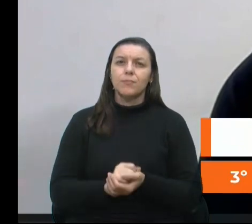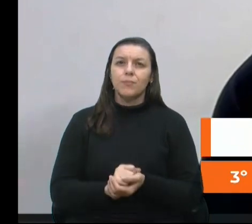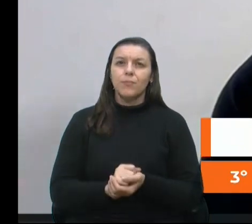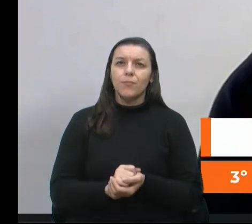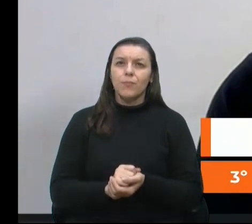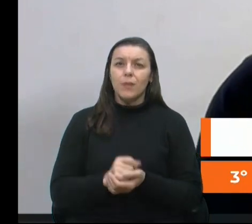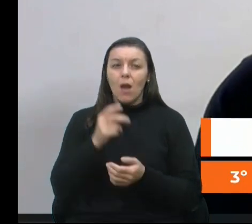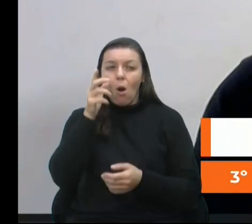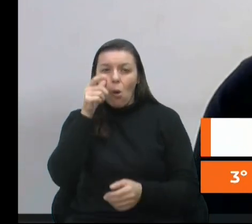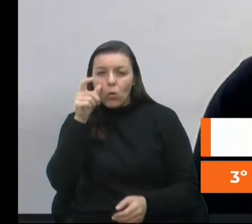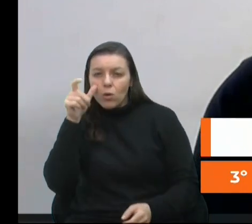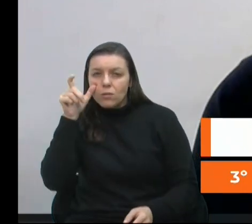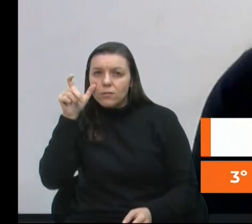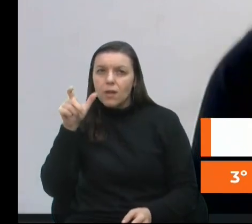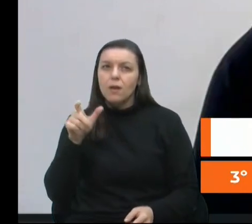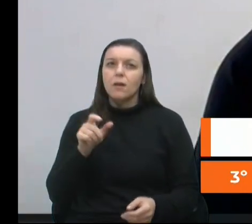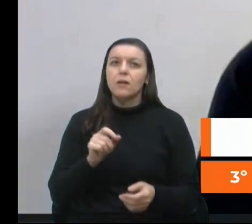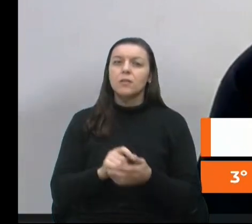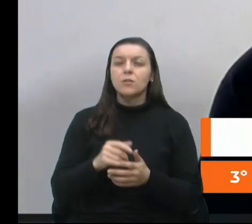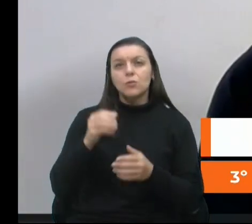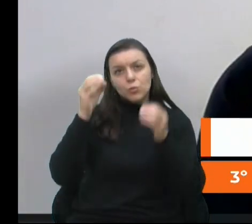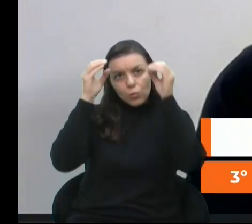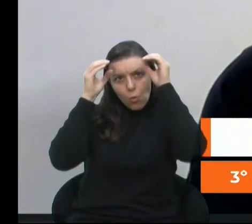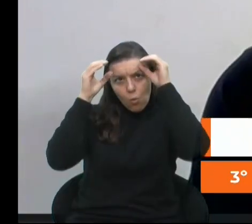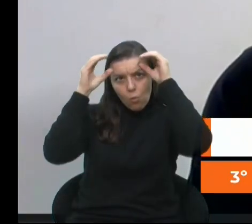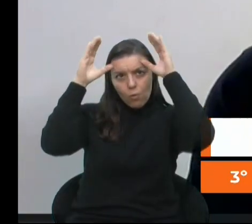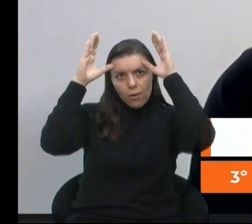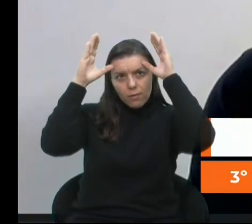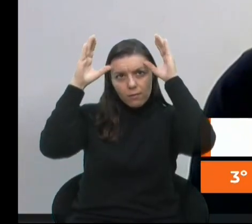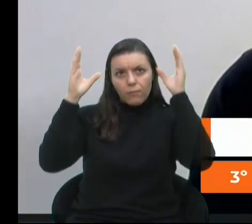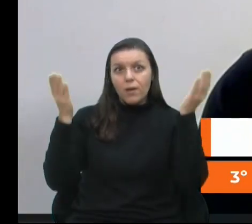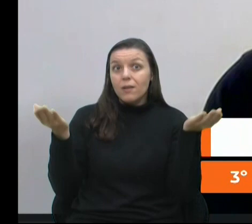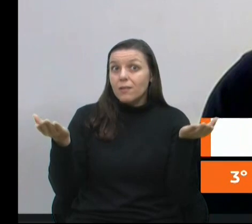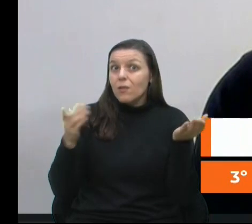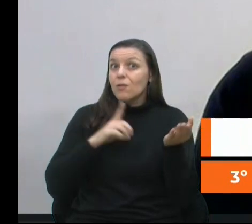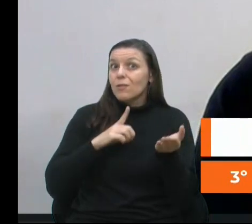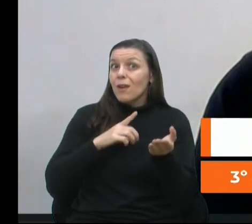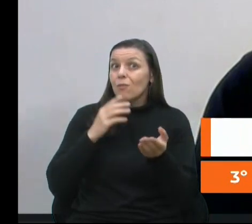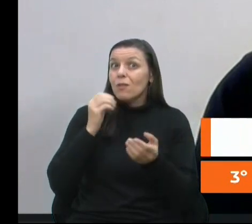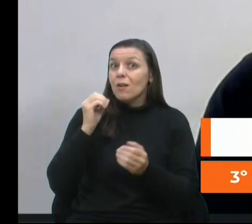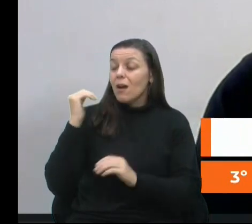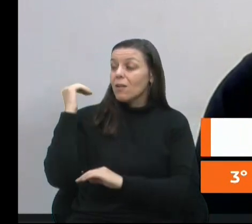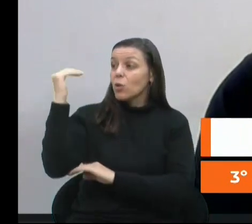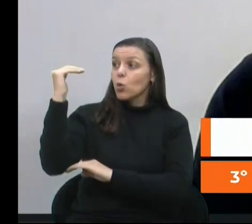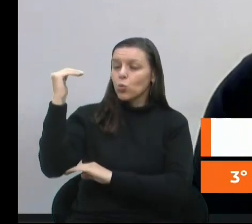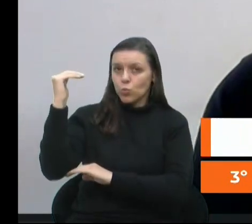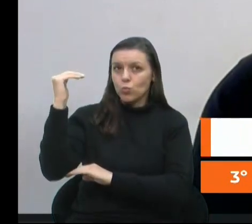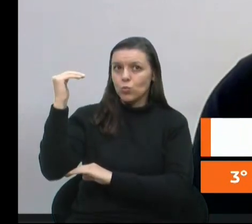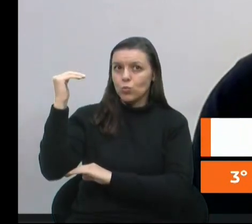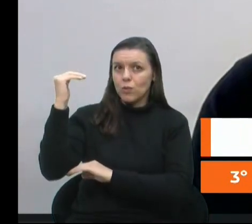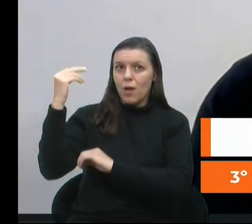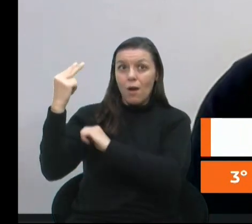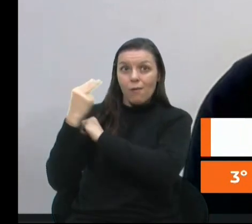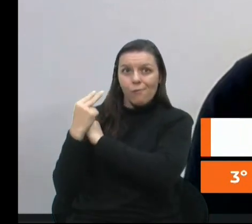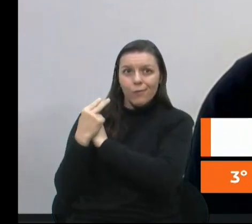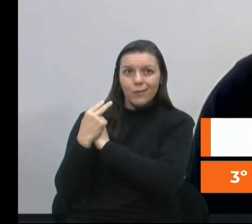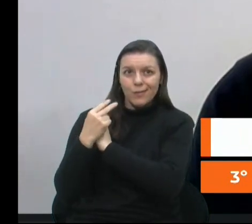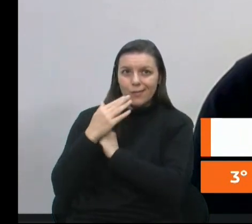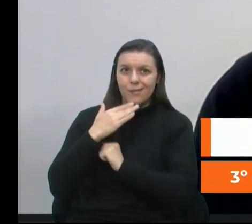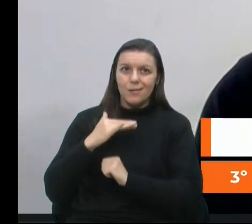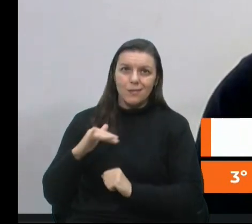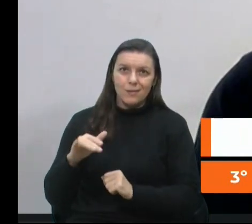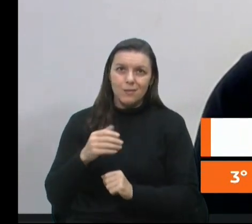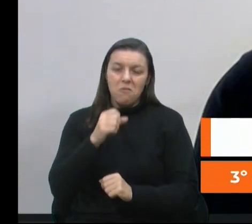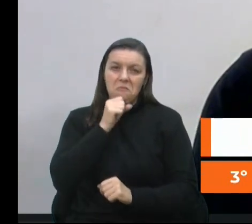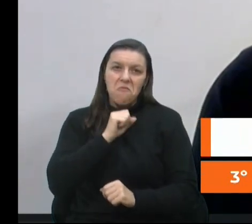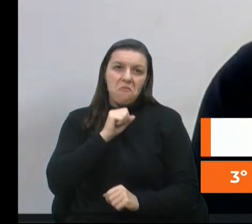por curiosidade o conhecimento. Então, geralmente, ela vai ter um adulto como referência, pode ser os cuidadores primários, óbvio, pai, mãe,